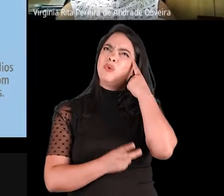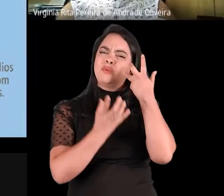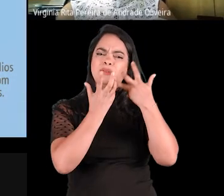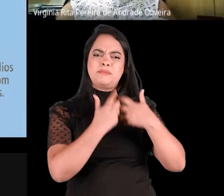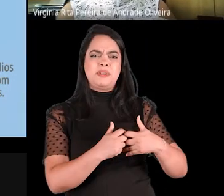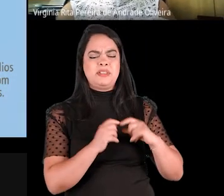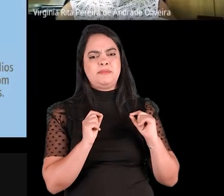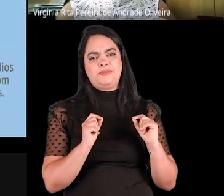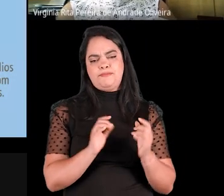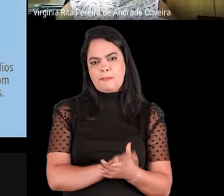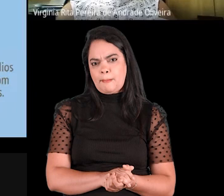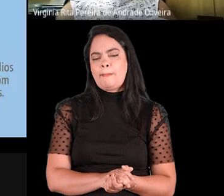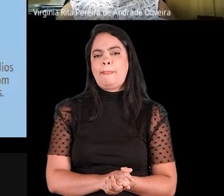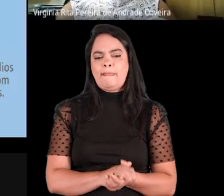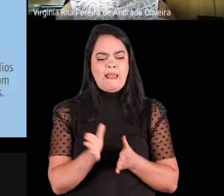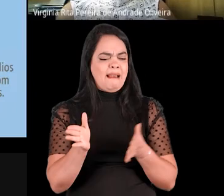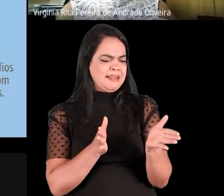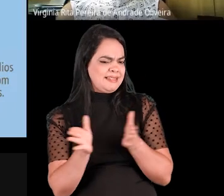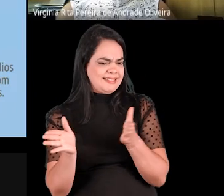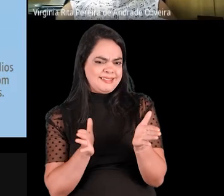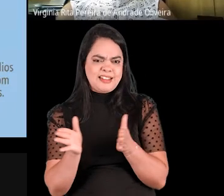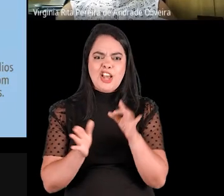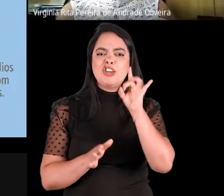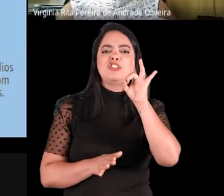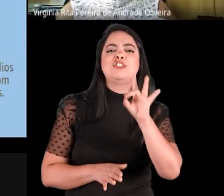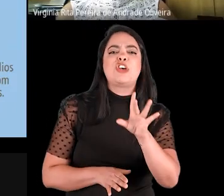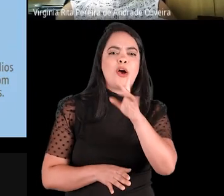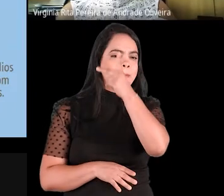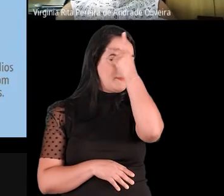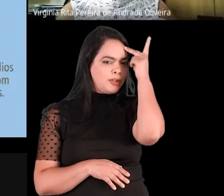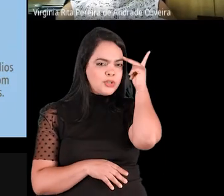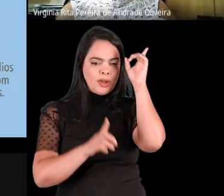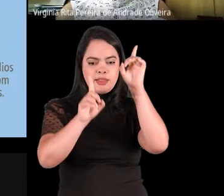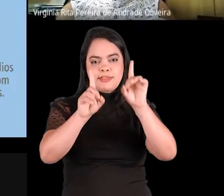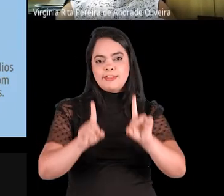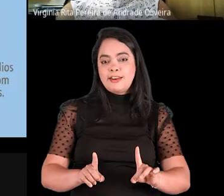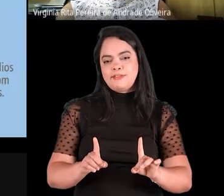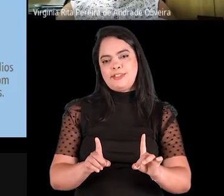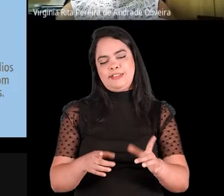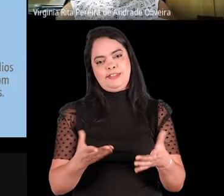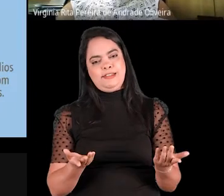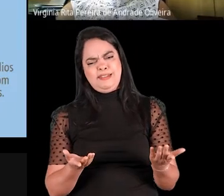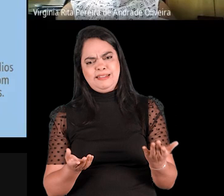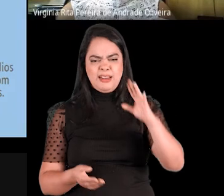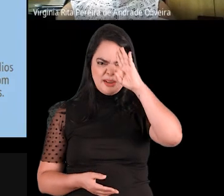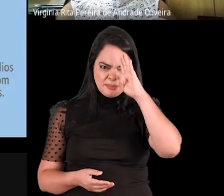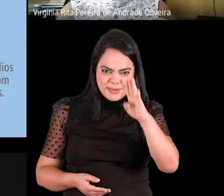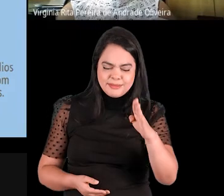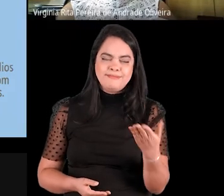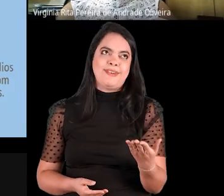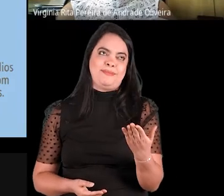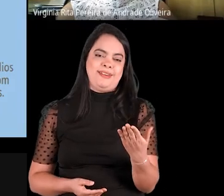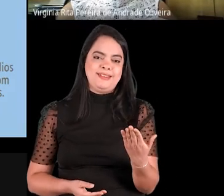estreita que a acessibilidade é só para quem tem uma deficiência, principalmente se a pessoa